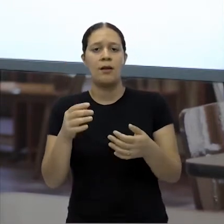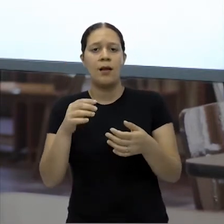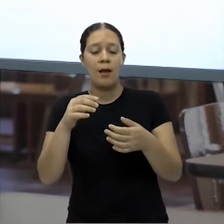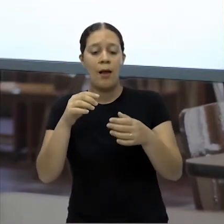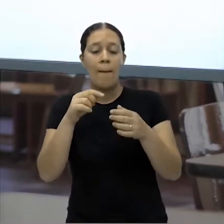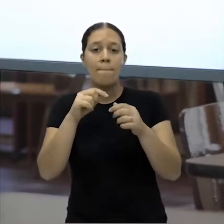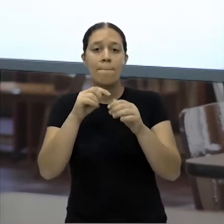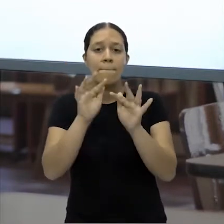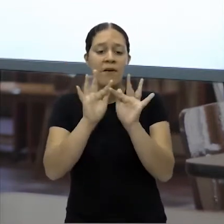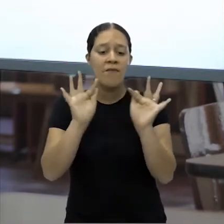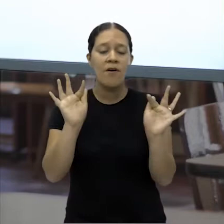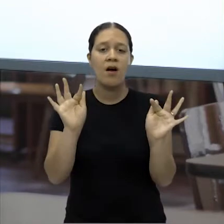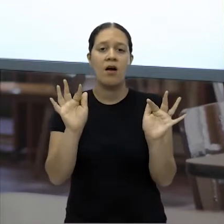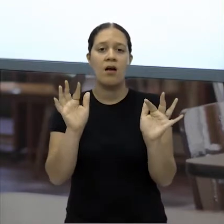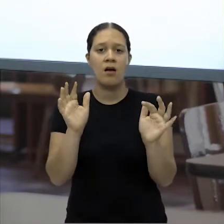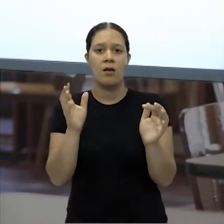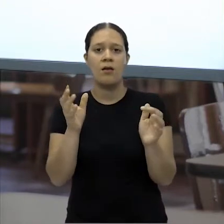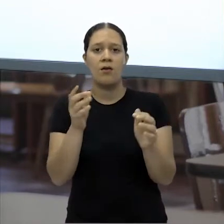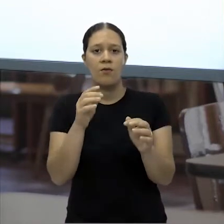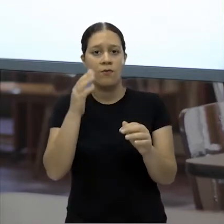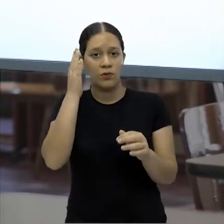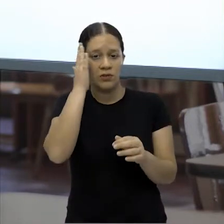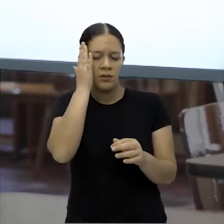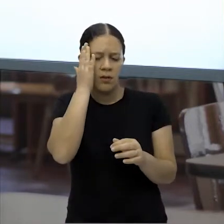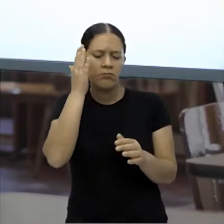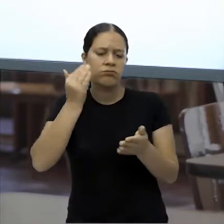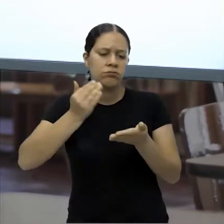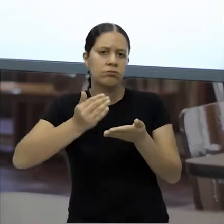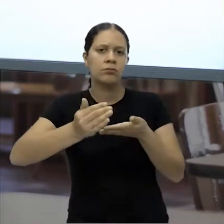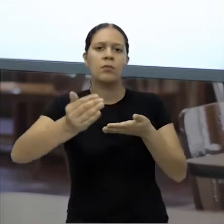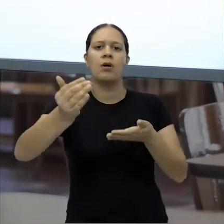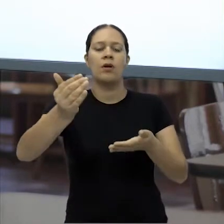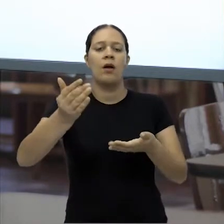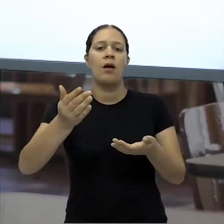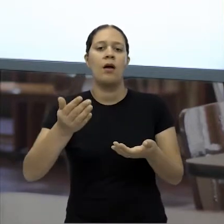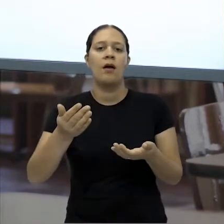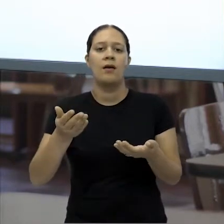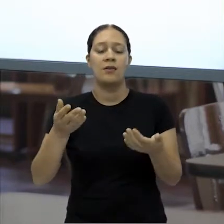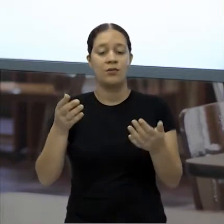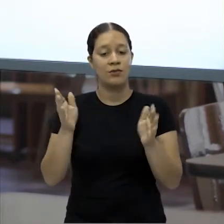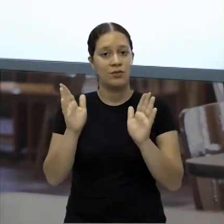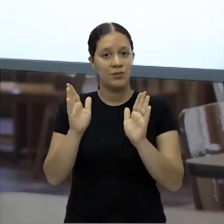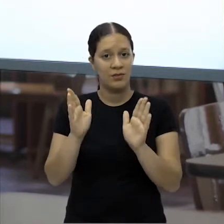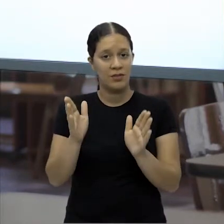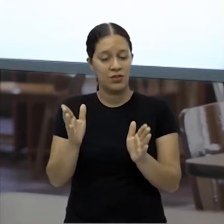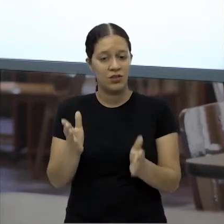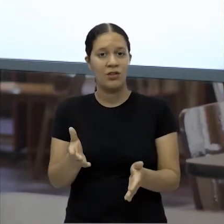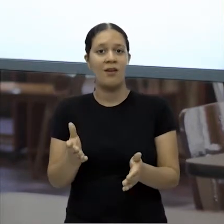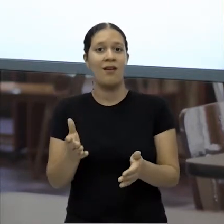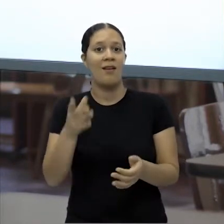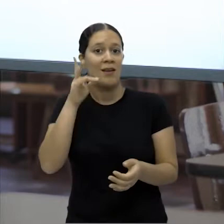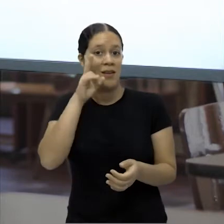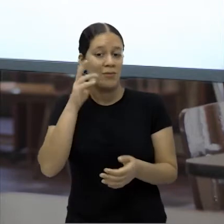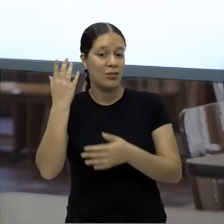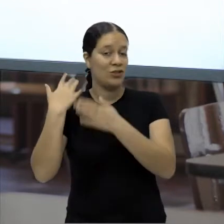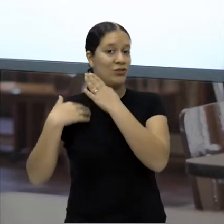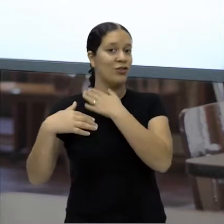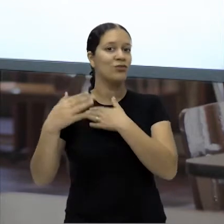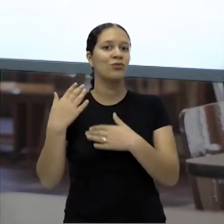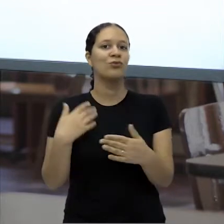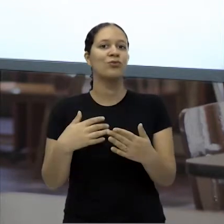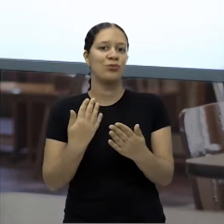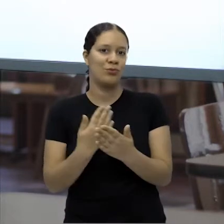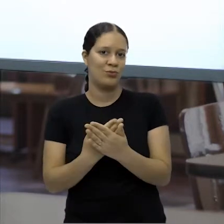àquela especificidade. Vocês vão entender melhor ao decorrer dessa aula, que inclusive já é uma retomada